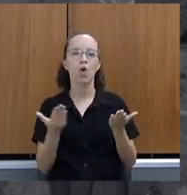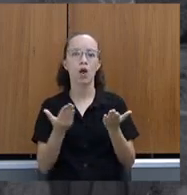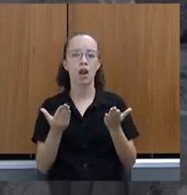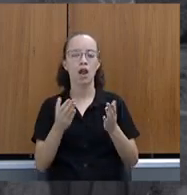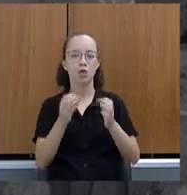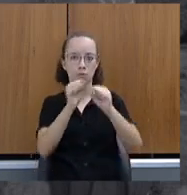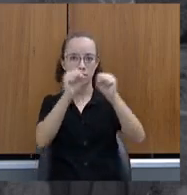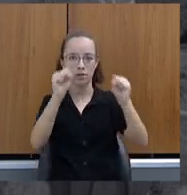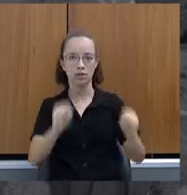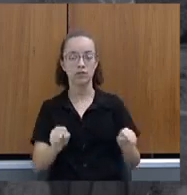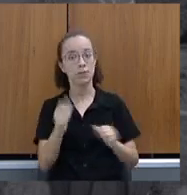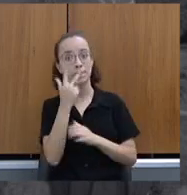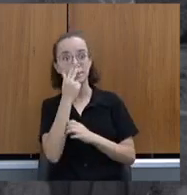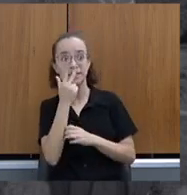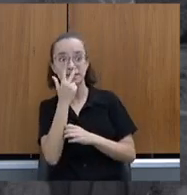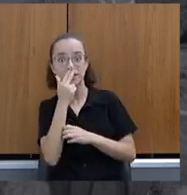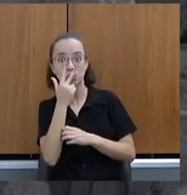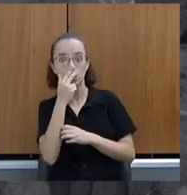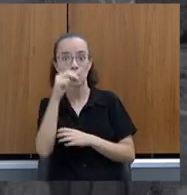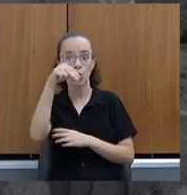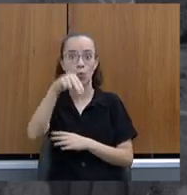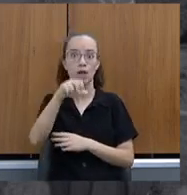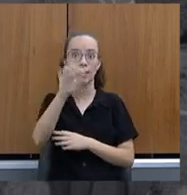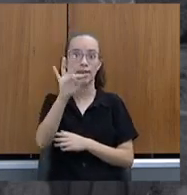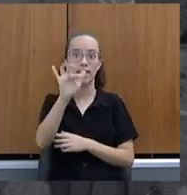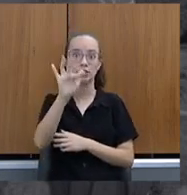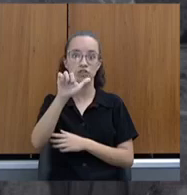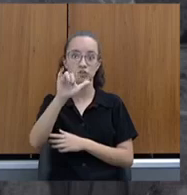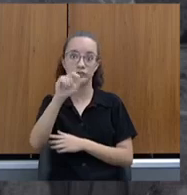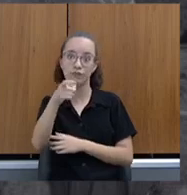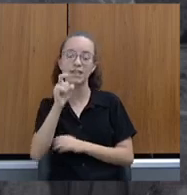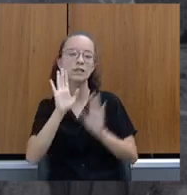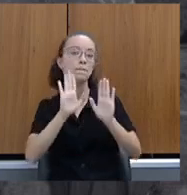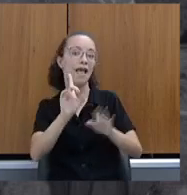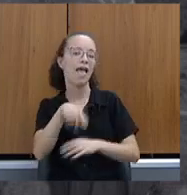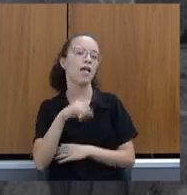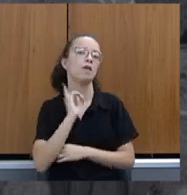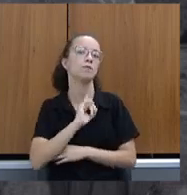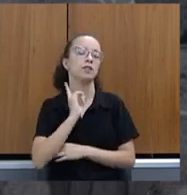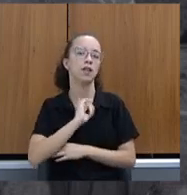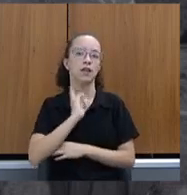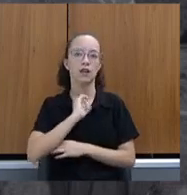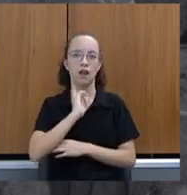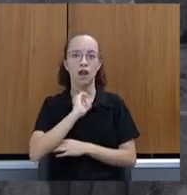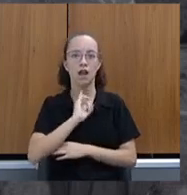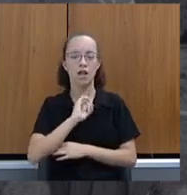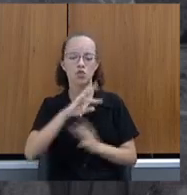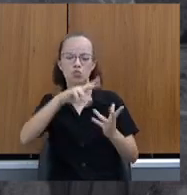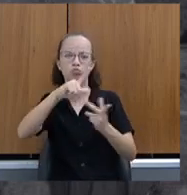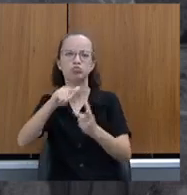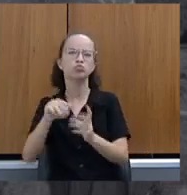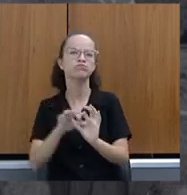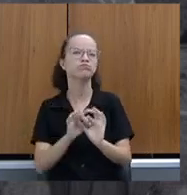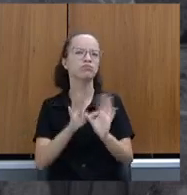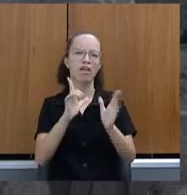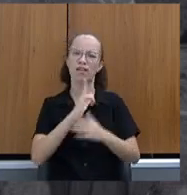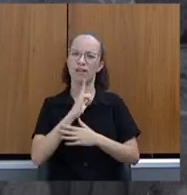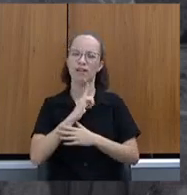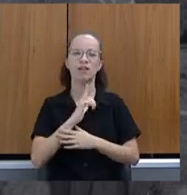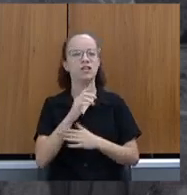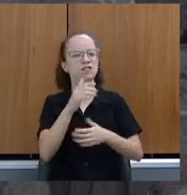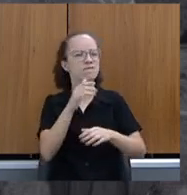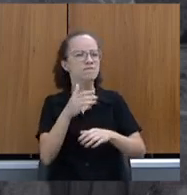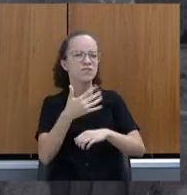parecida com a Netflix Mas ela é mineira e disponível no mundo inteiro com os filmes é